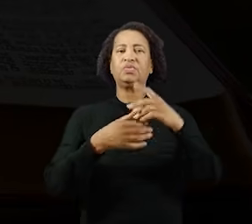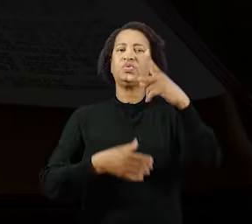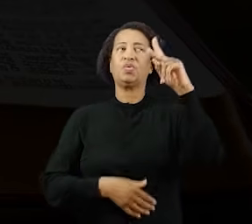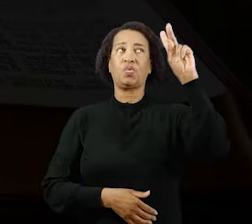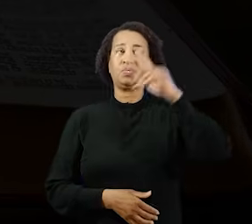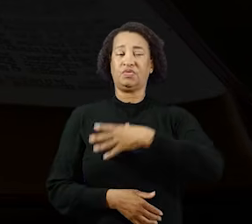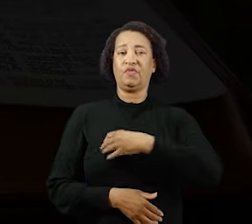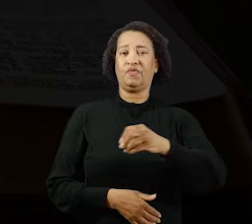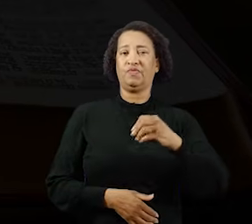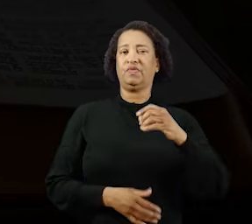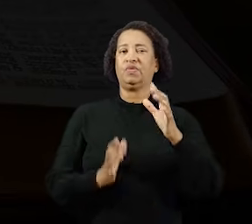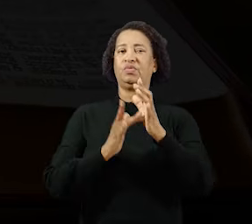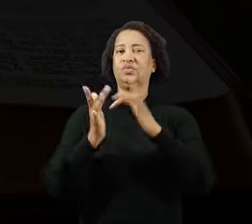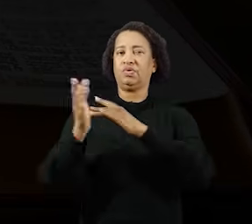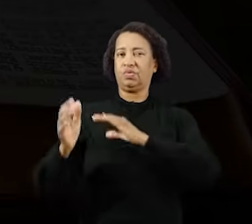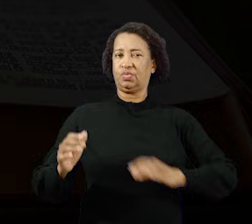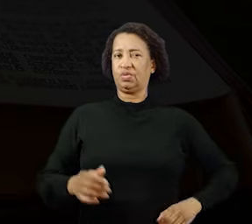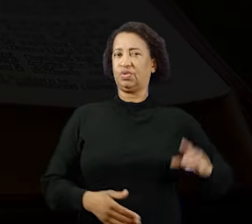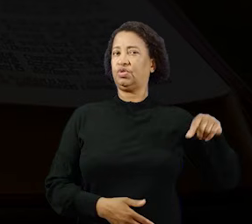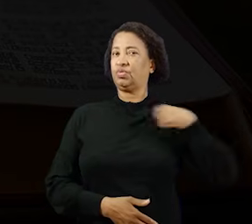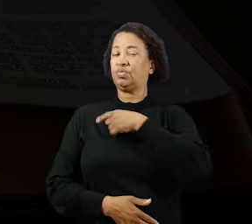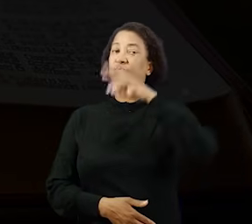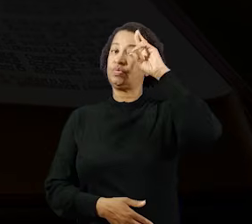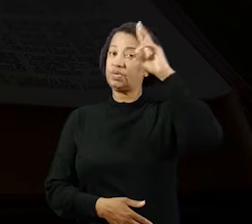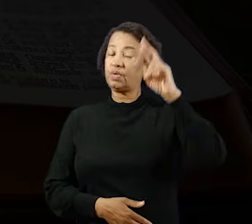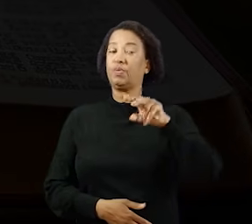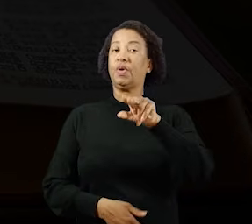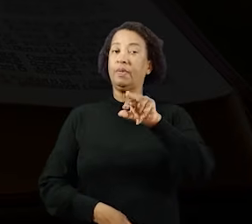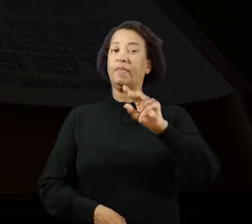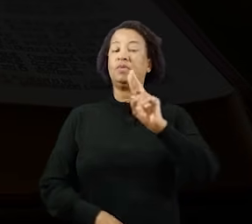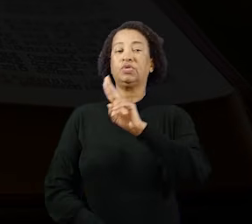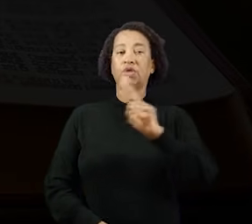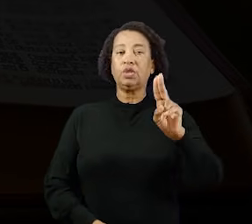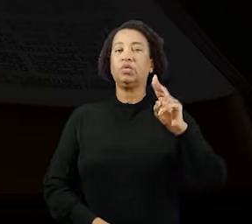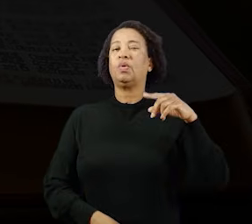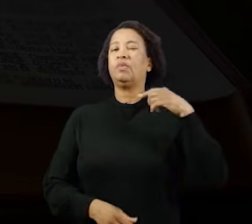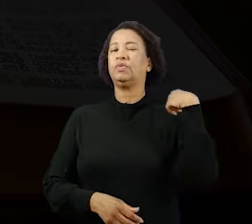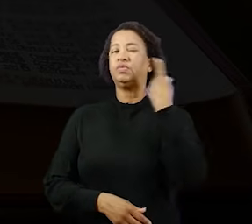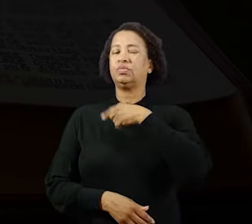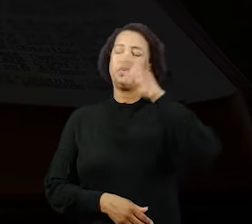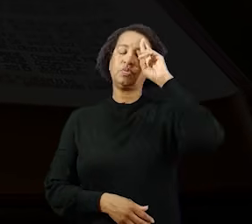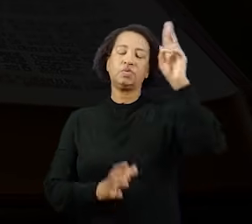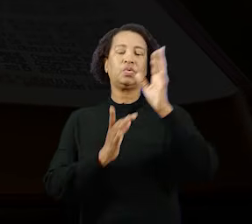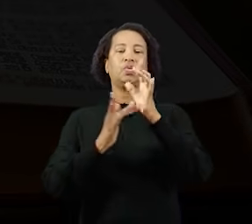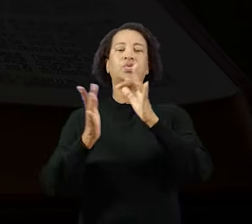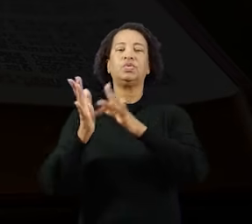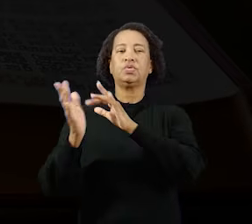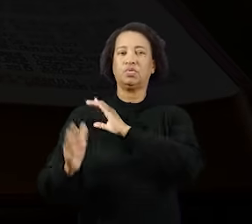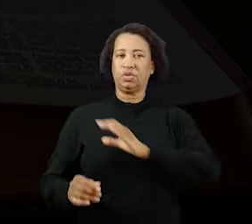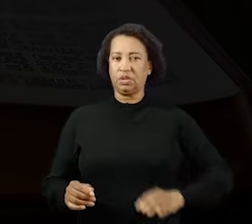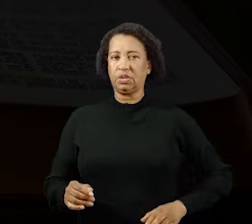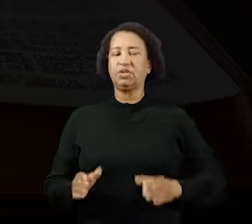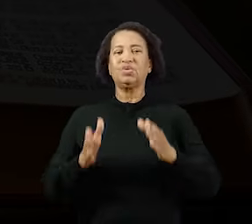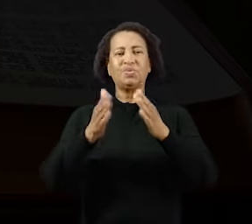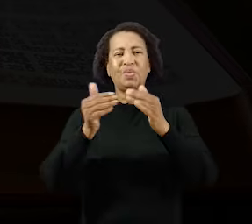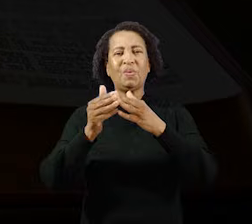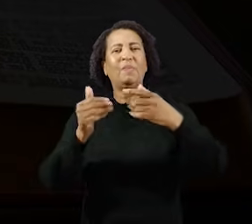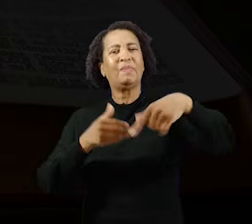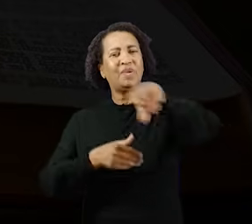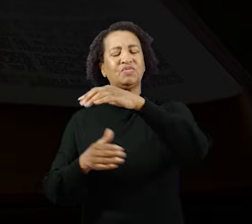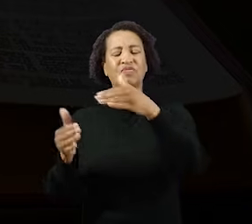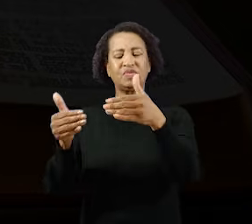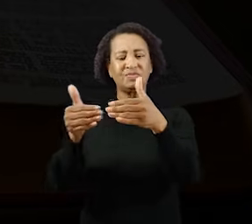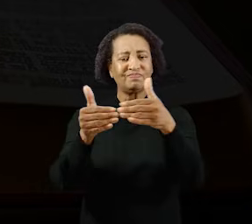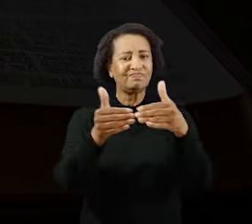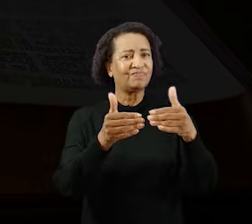Jesus Cristo, nosso Senhor. Irmãos, em nome de nosso Senhor Jesus Cristo, suplico a todos vocês que